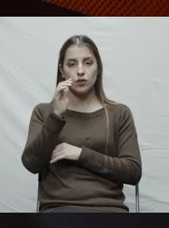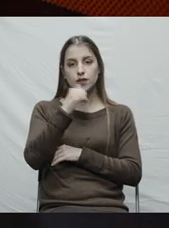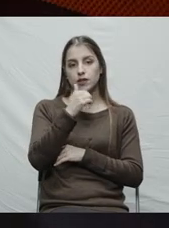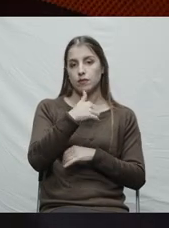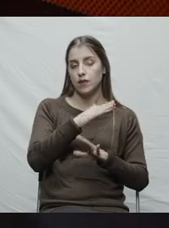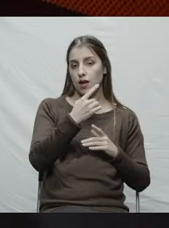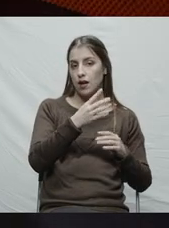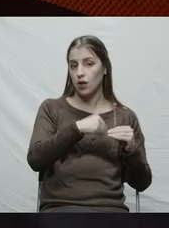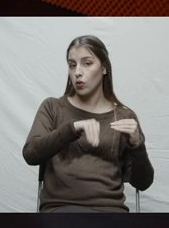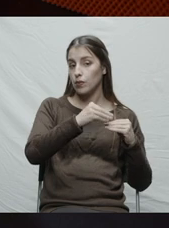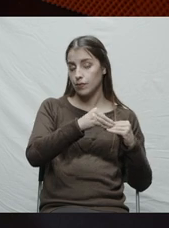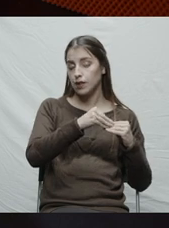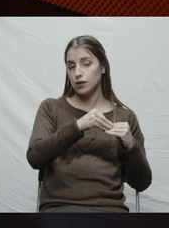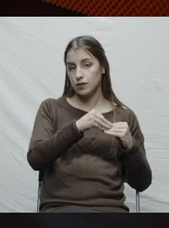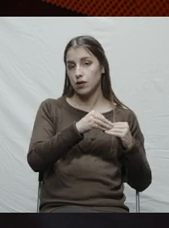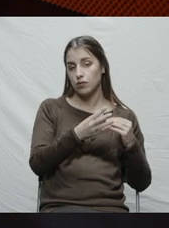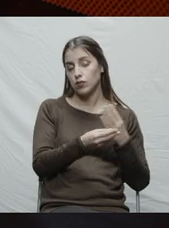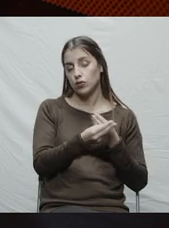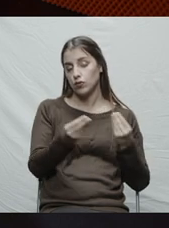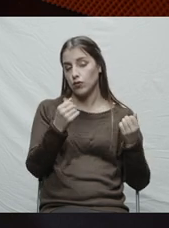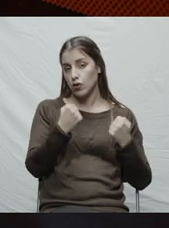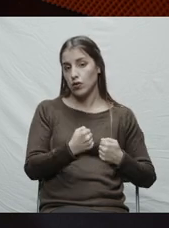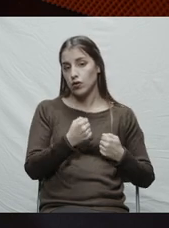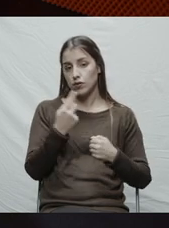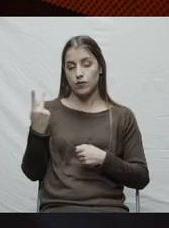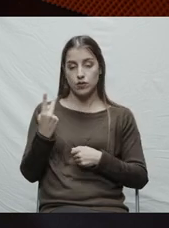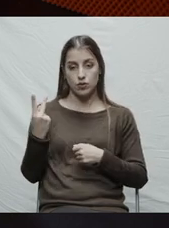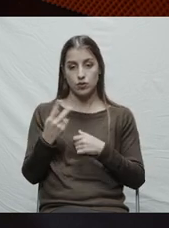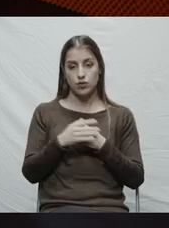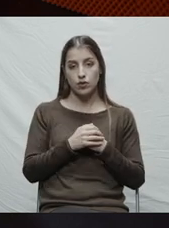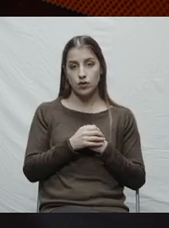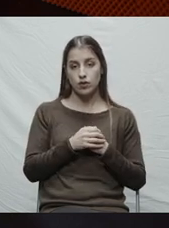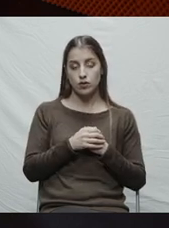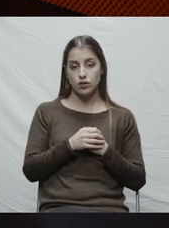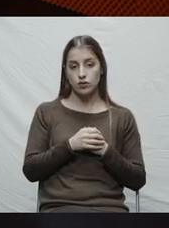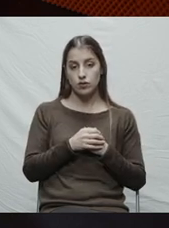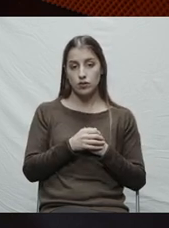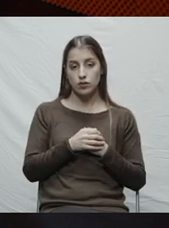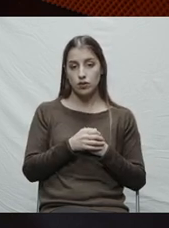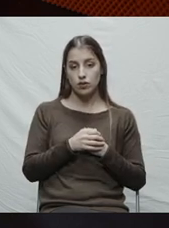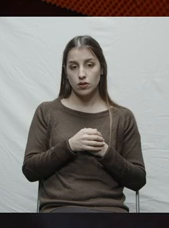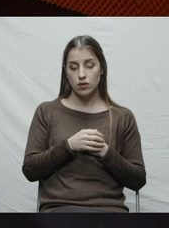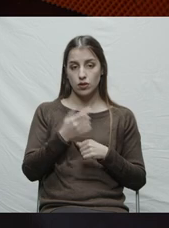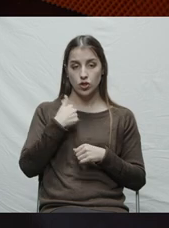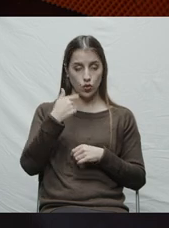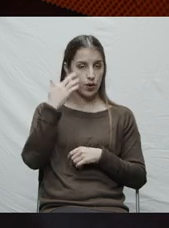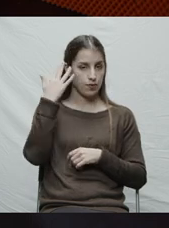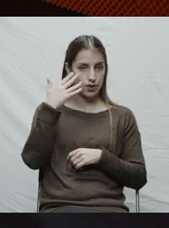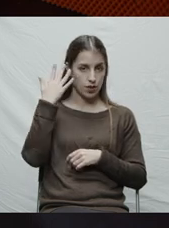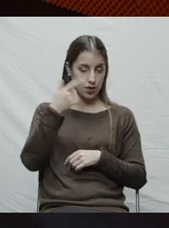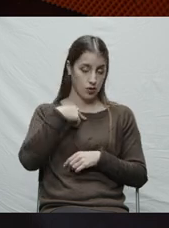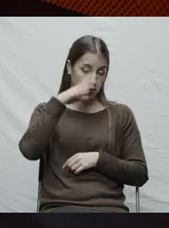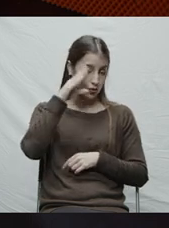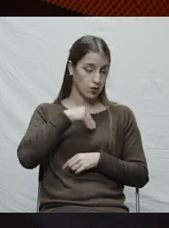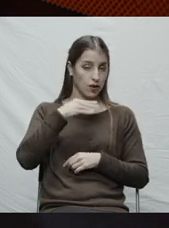Sim. entanto, há esta complementariedade que é bastante forte, não é? Sim. Entre vocês. Eu sou. Fico assim um bocado a imaginar sem